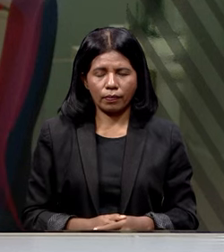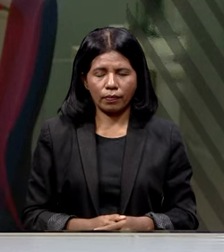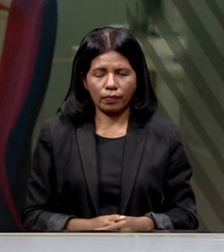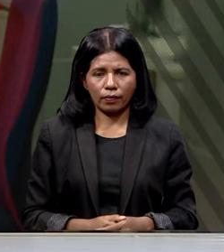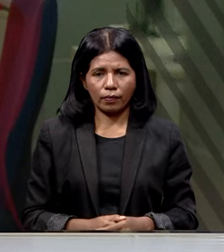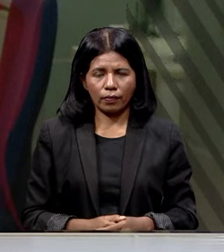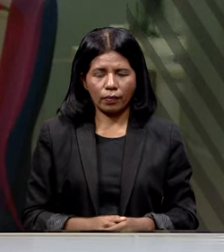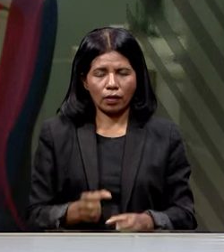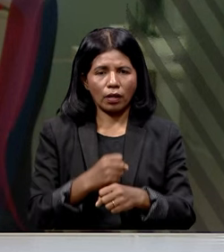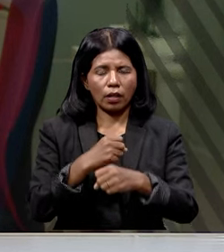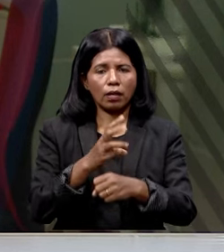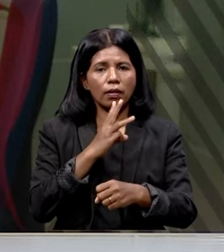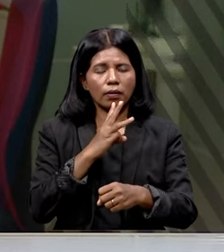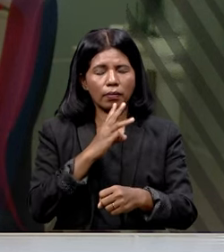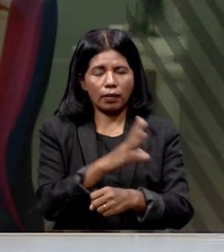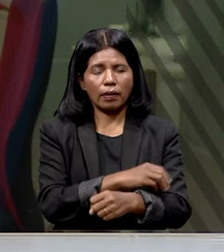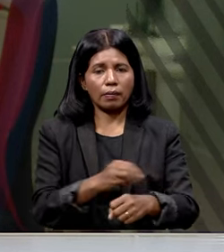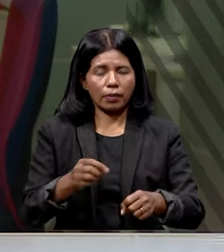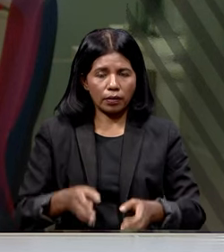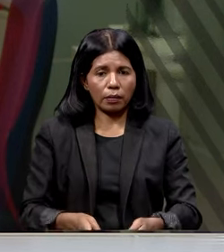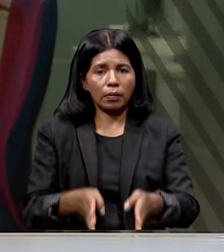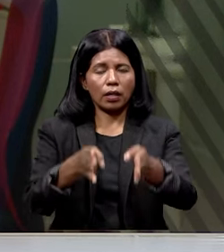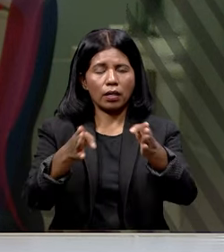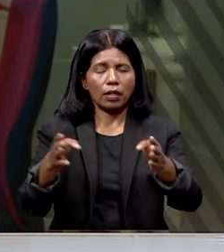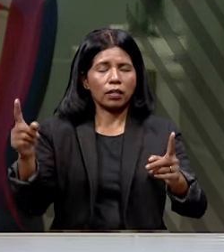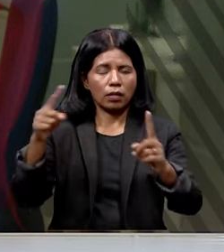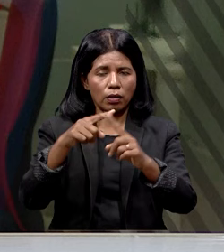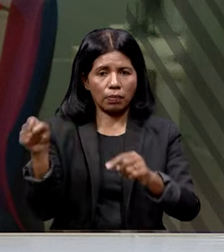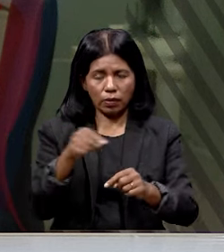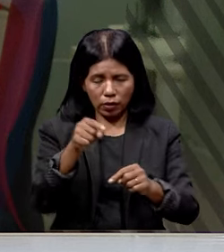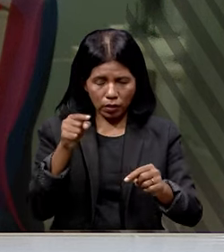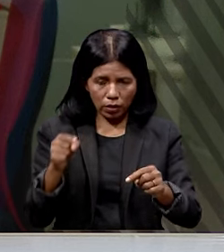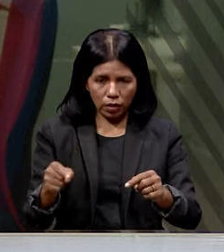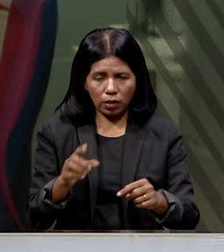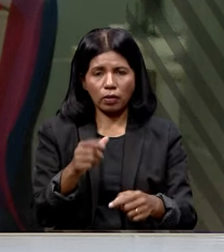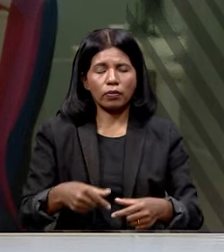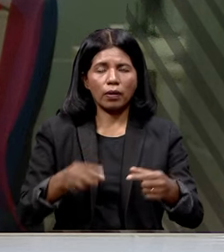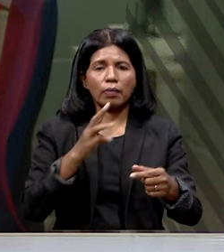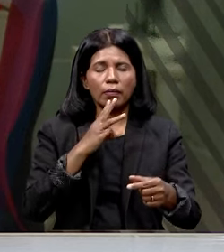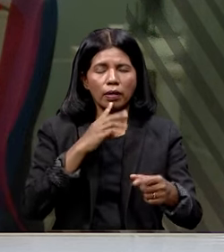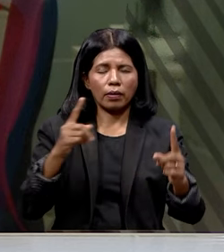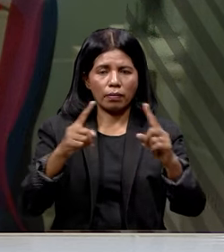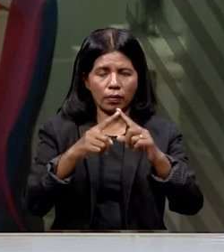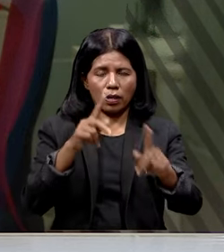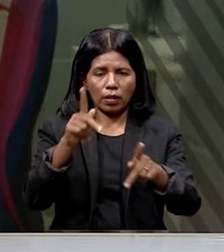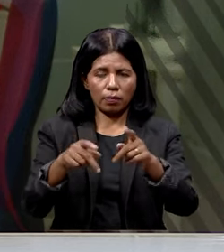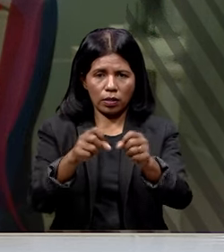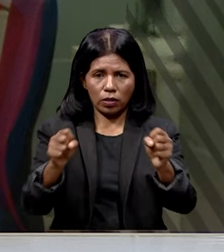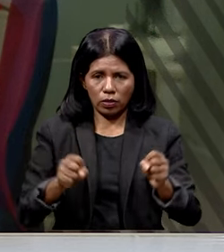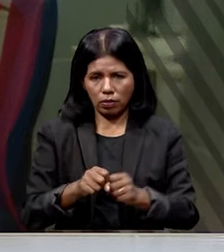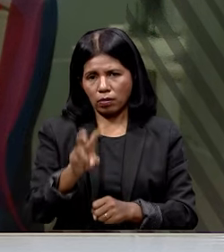construção, irrigação leve atinge 90%, rito no restaurante, não se fornece beba beneficiário e suco rua.